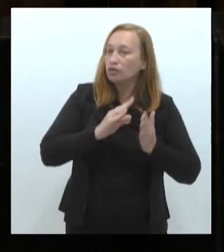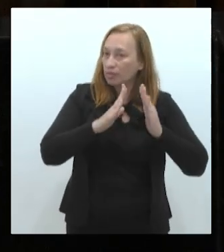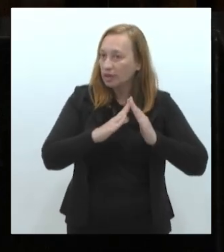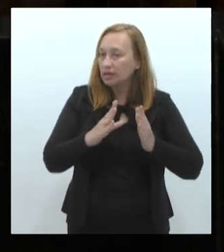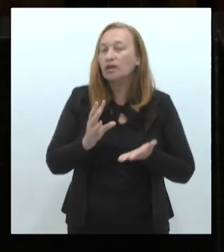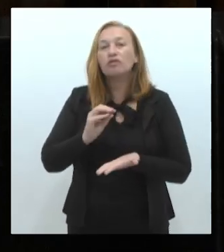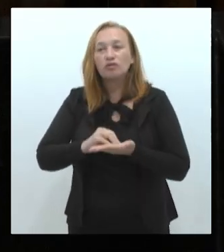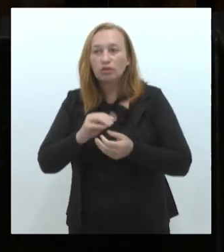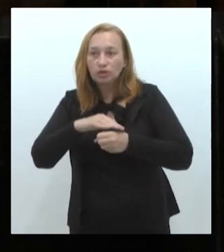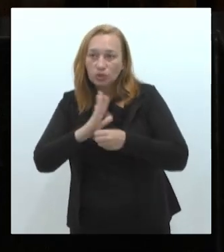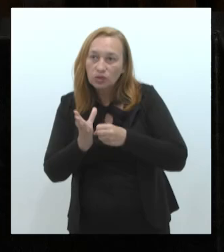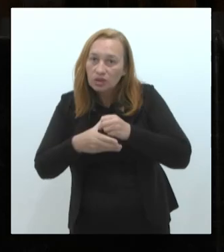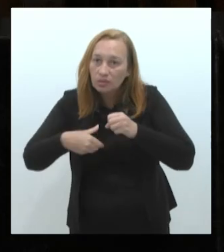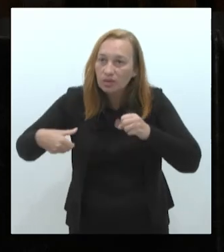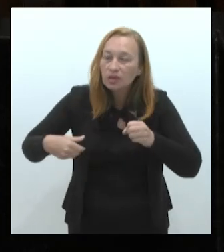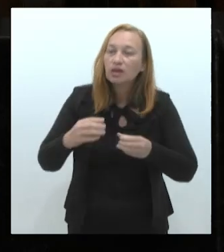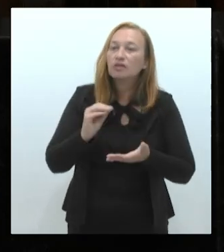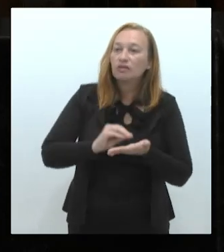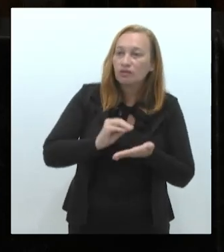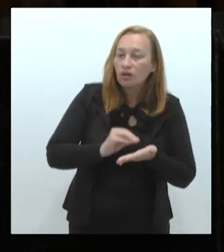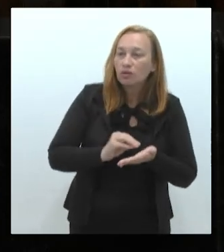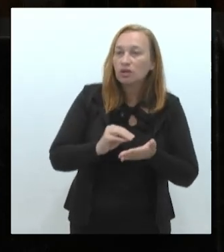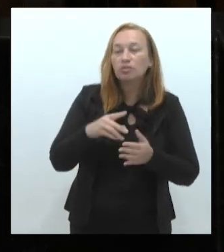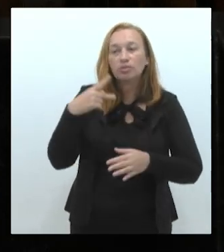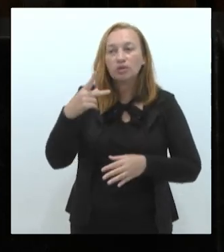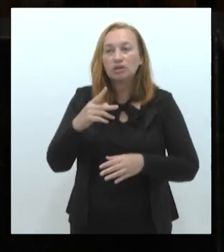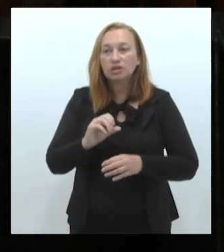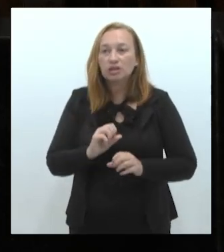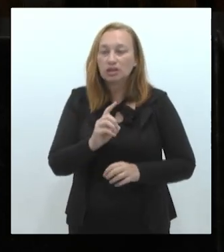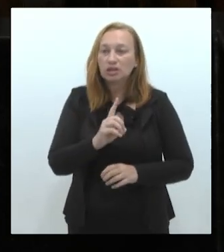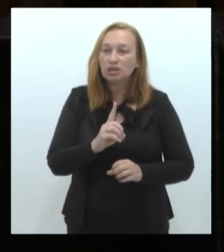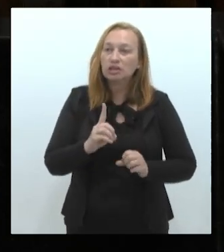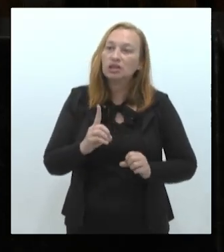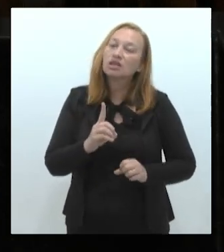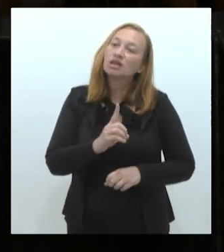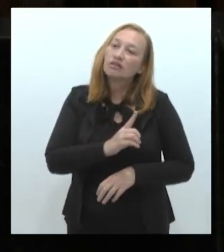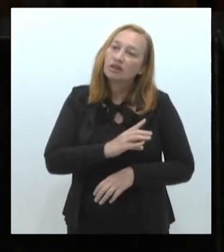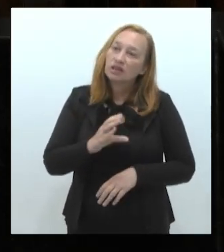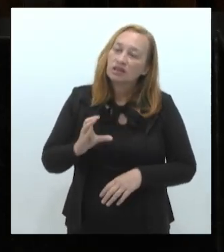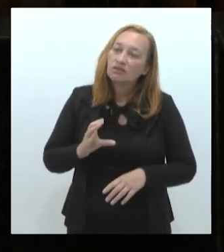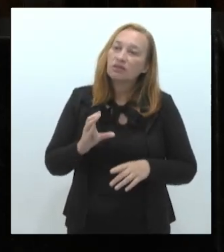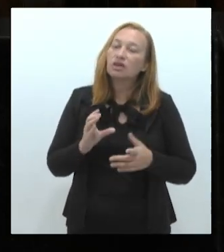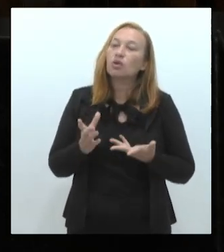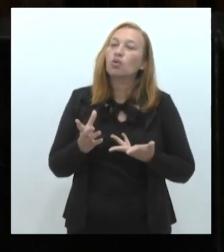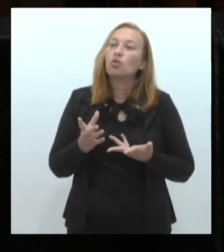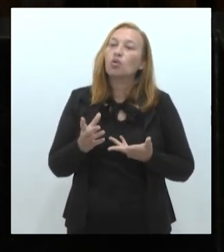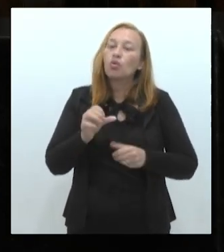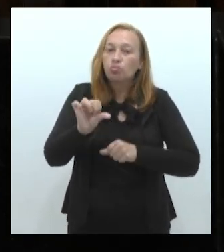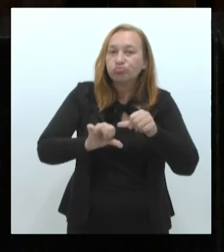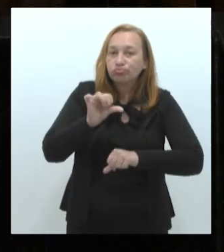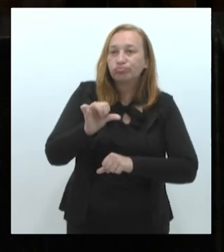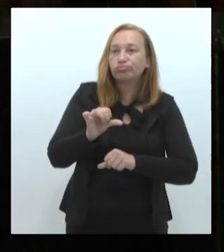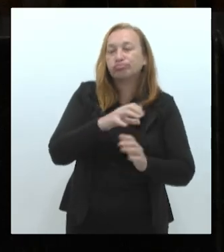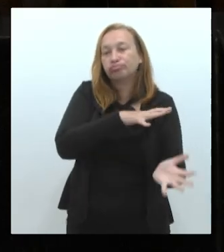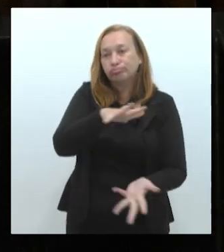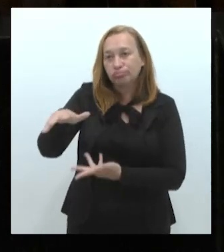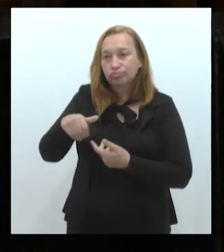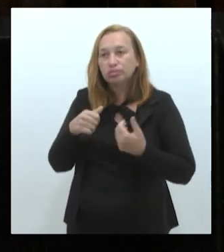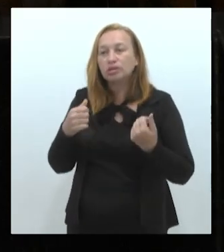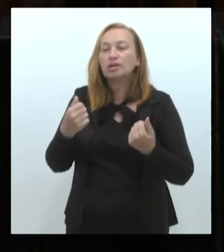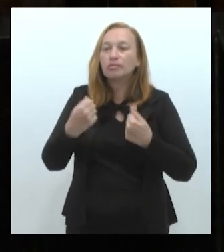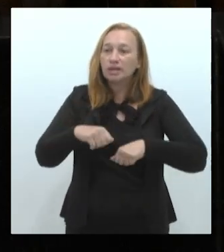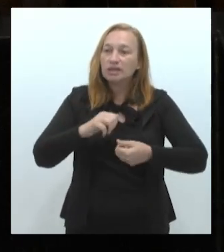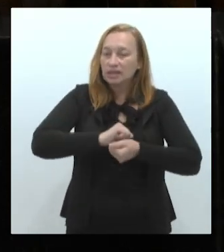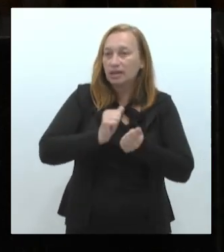falta saneamento básico, falta política de defesa civil, o mundo está mudando e as cidades não estão sabendo se adaptar. Por isso é muito